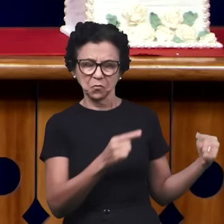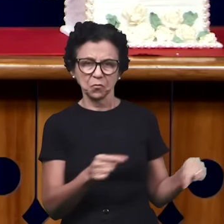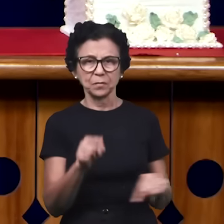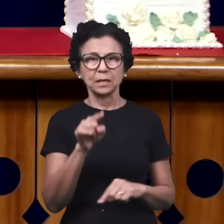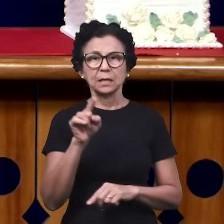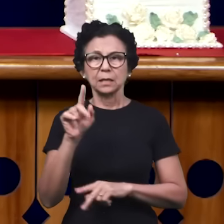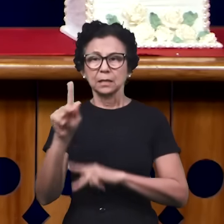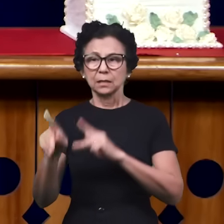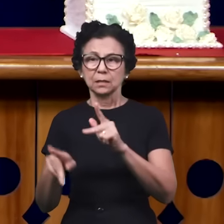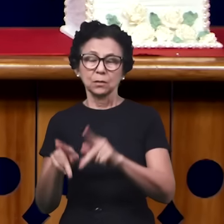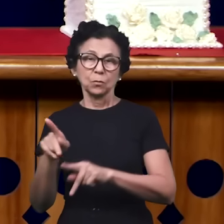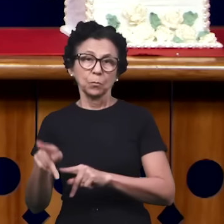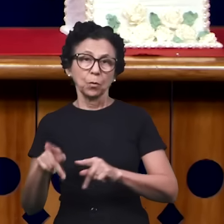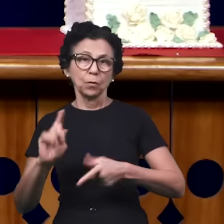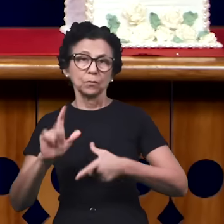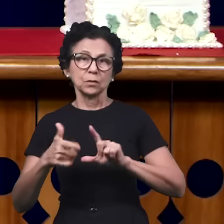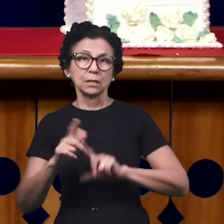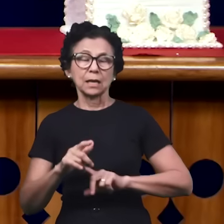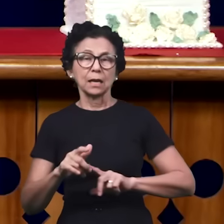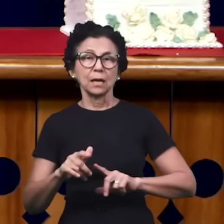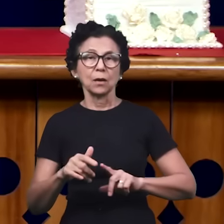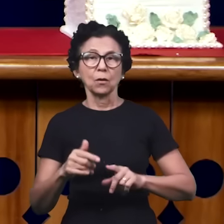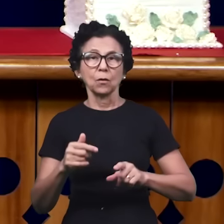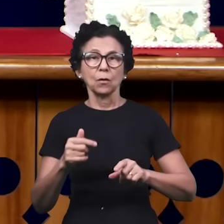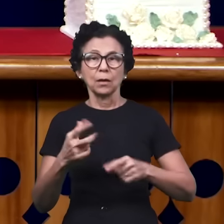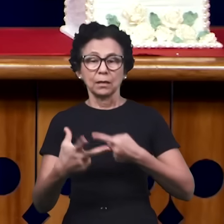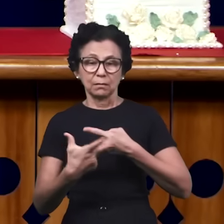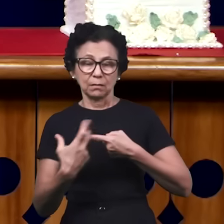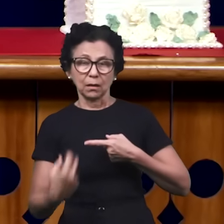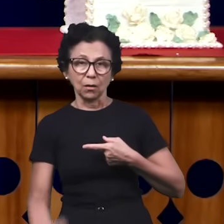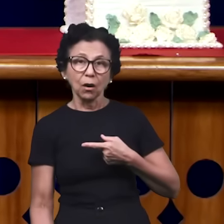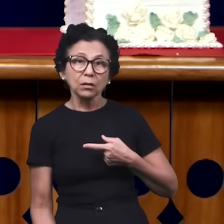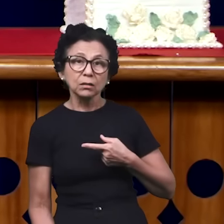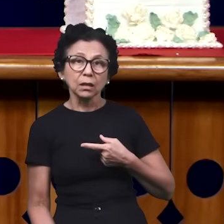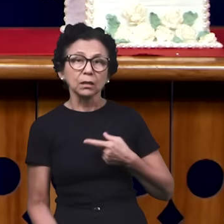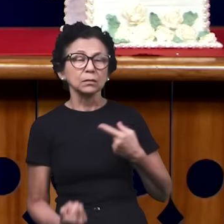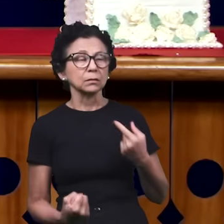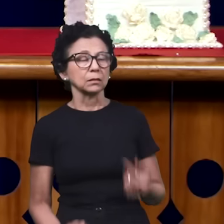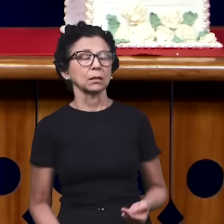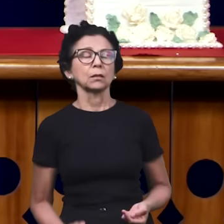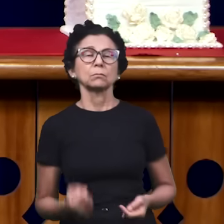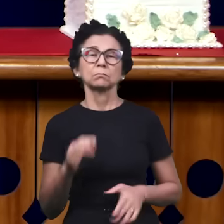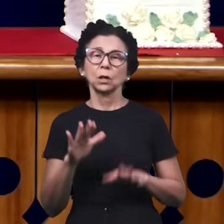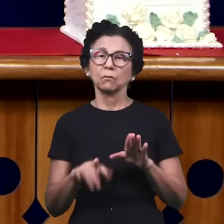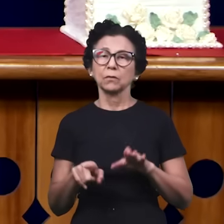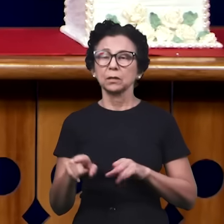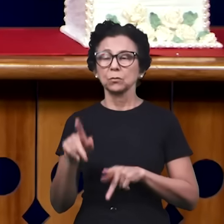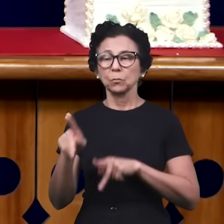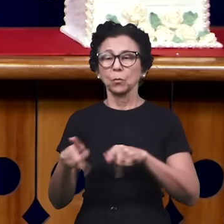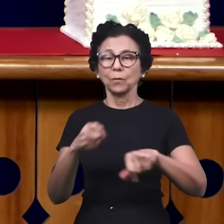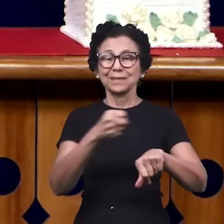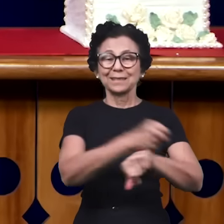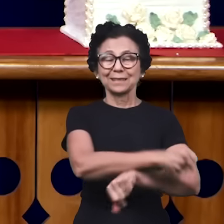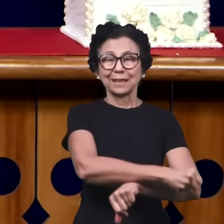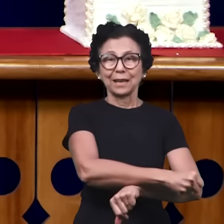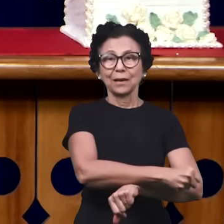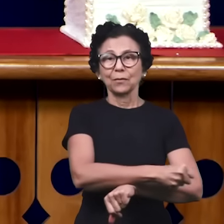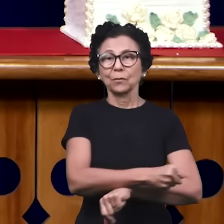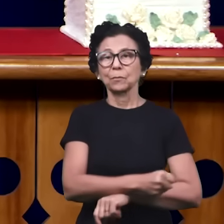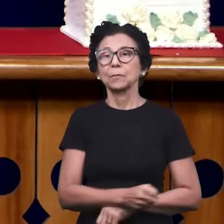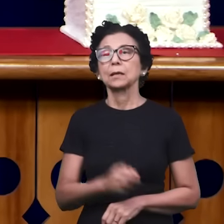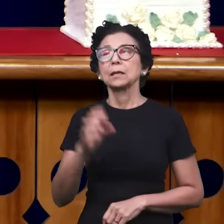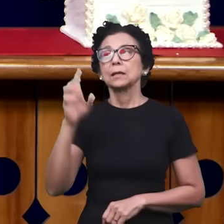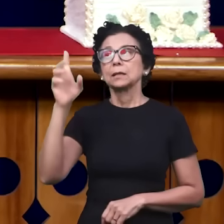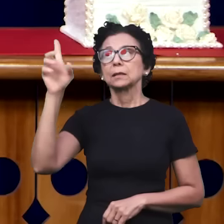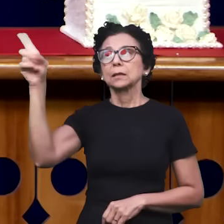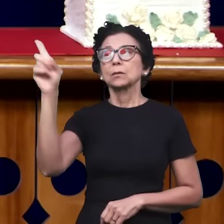batalha para Golias, possivelmente eles se tornariam escravos. Mas Davi foi usado na mão do Senhor para libertar, para não trazer a escravidão. O